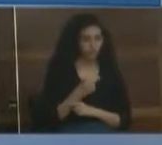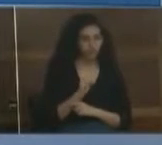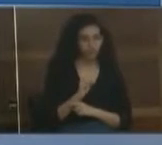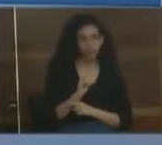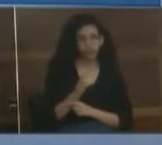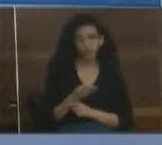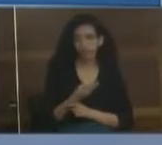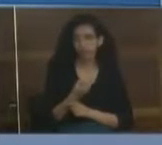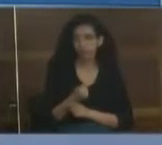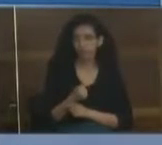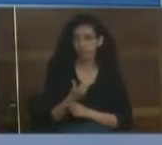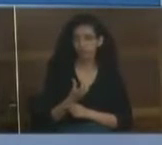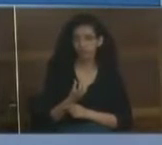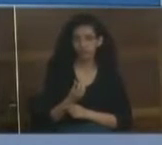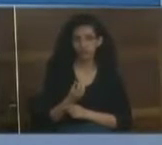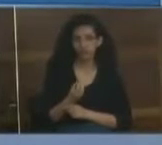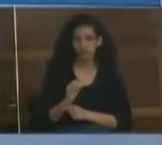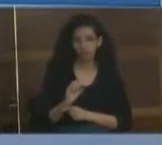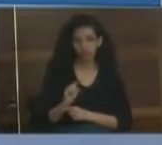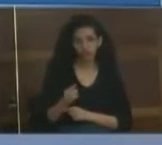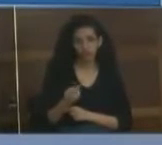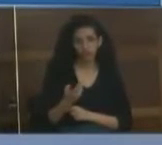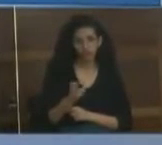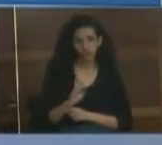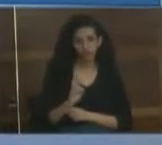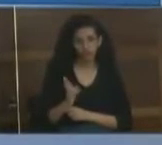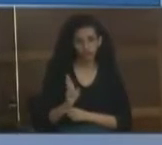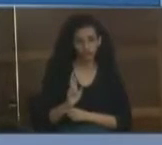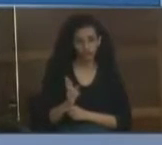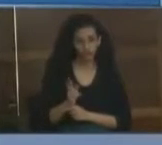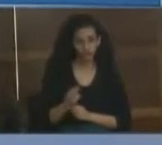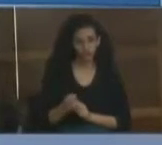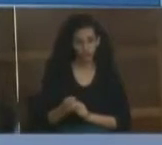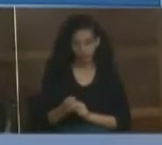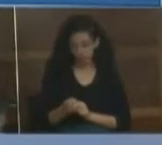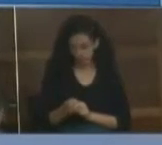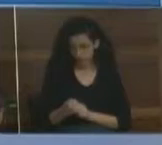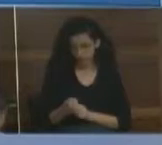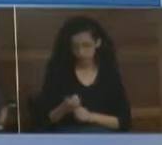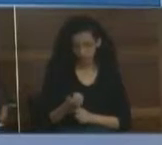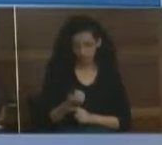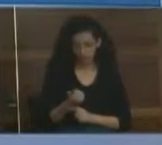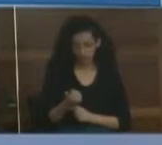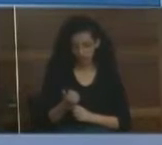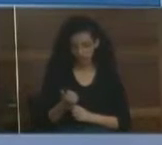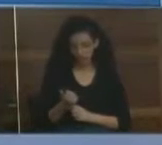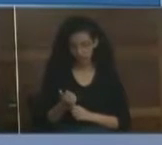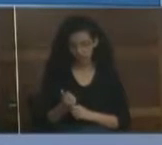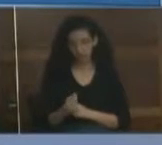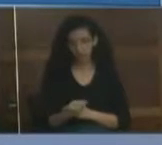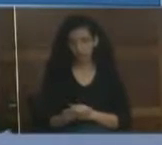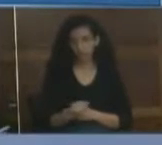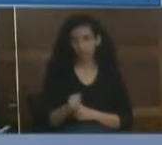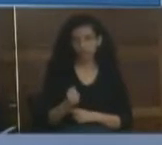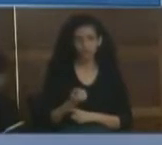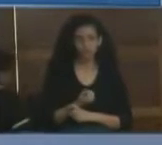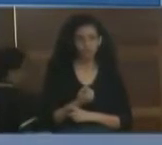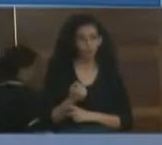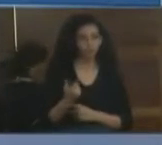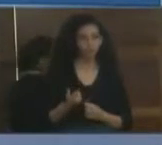de 28 milhões 160 mil reais despesa empenhada no terceiro quadrimestre 4 milhões 810 mil reais